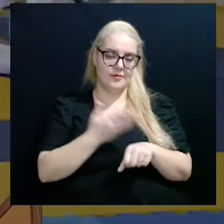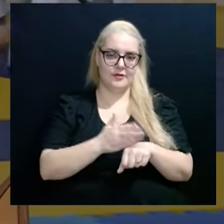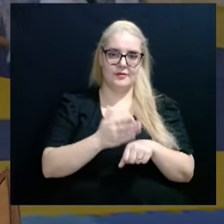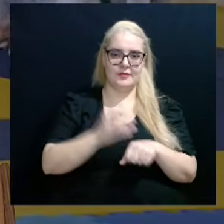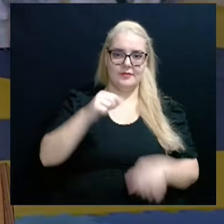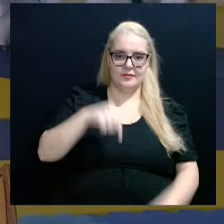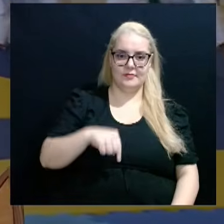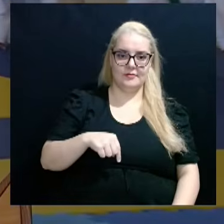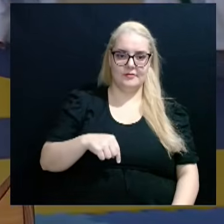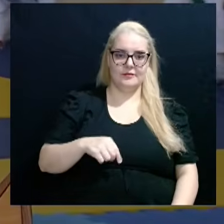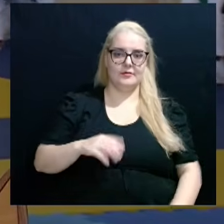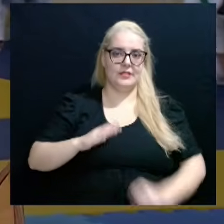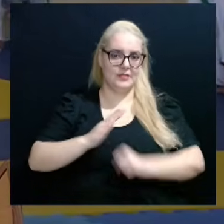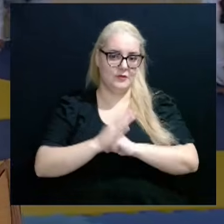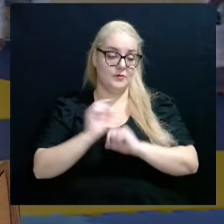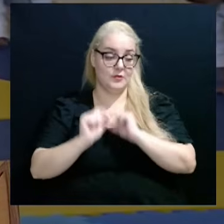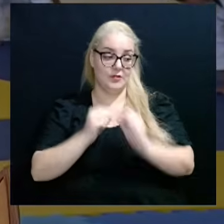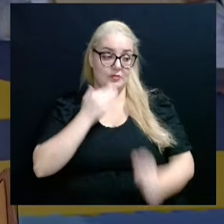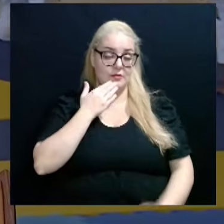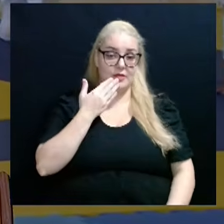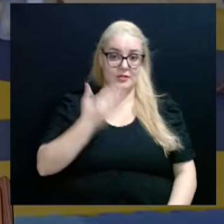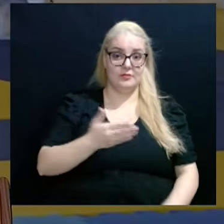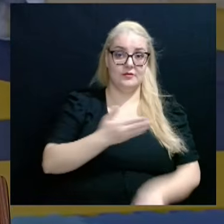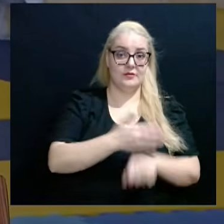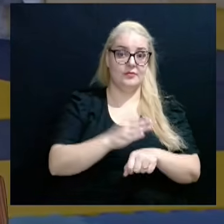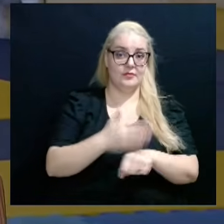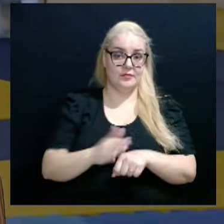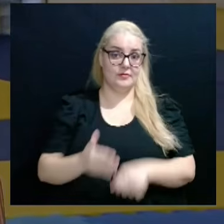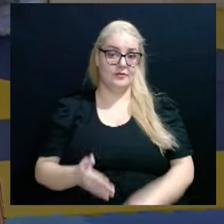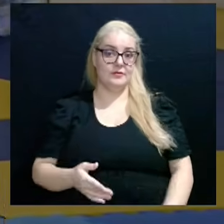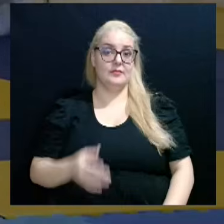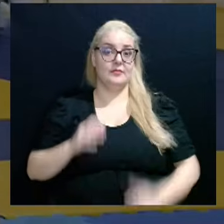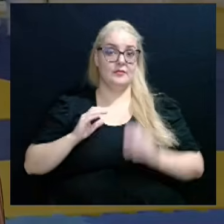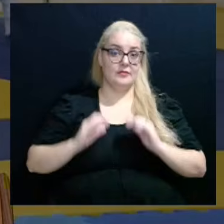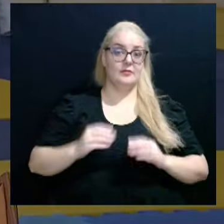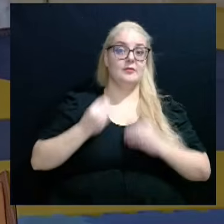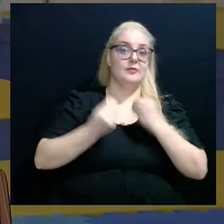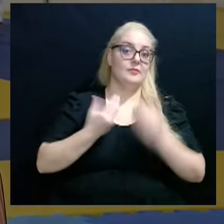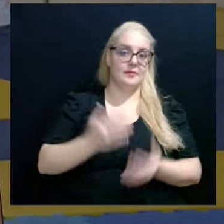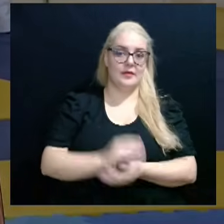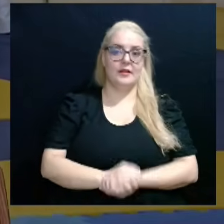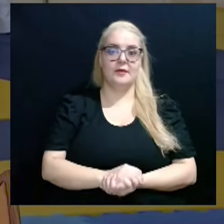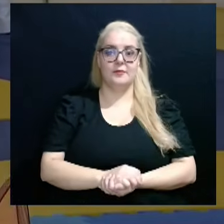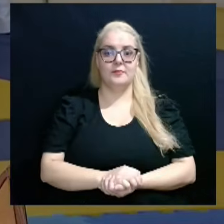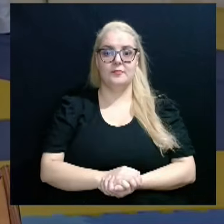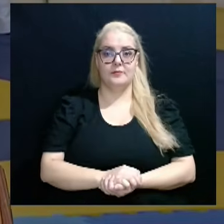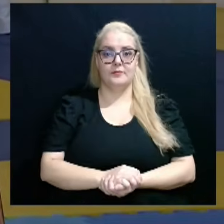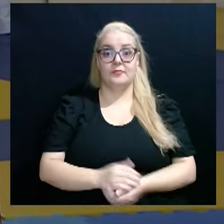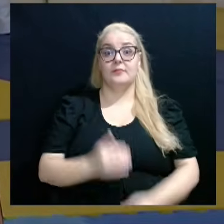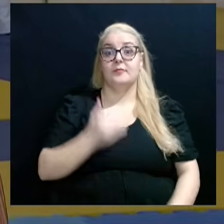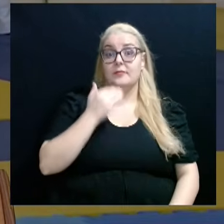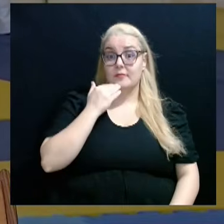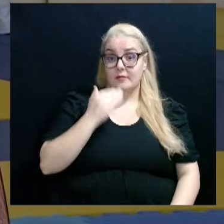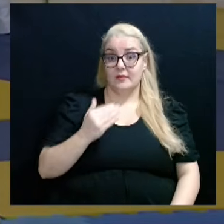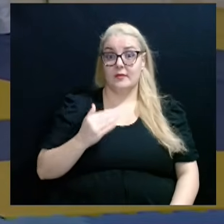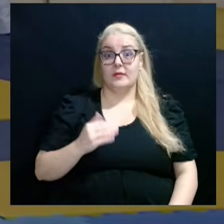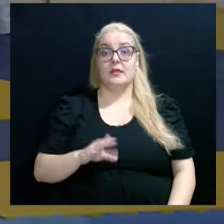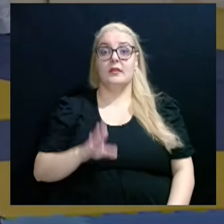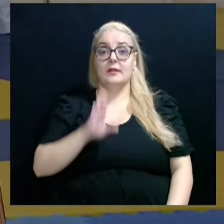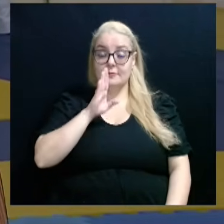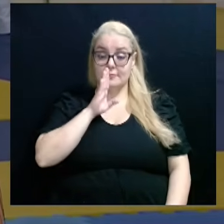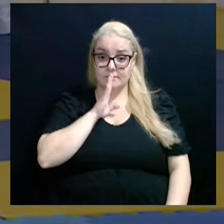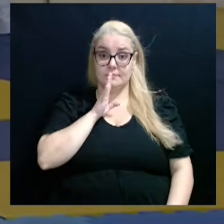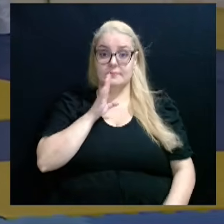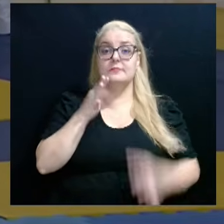O que eles pedem pra você no treino? Pedem pra você se comportar? Como é que é? Pede pra gente ficar quietinho pra prestar atenção